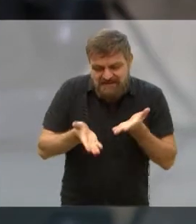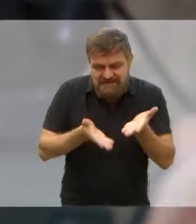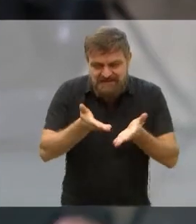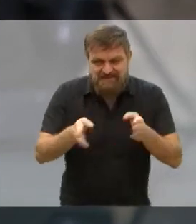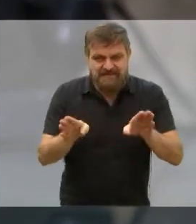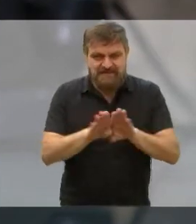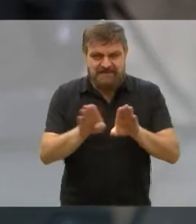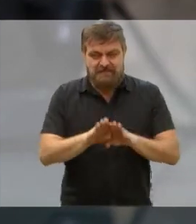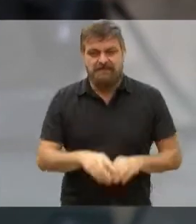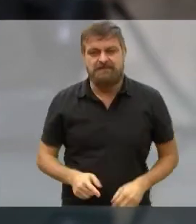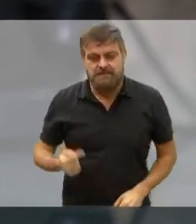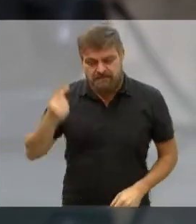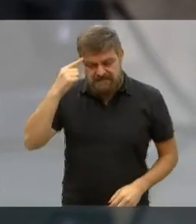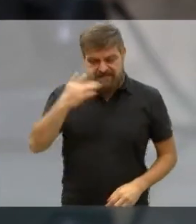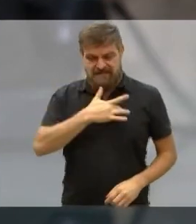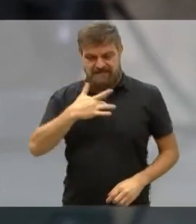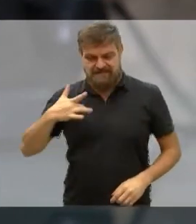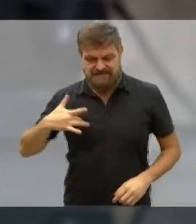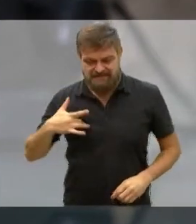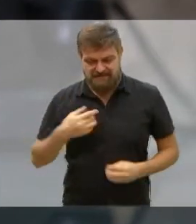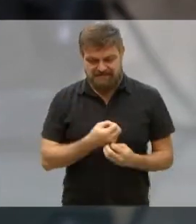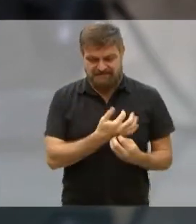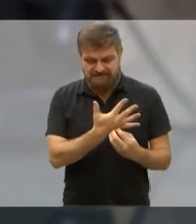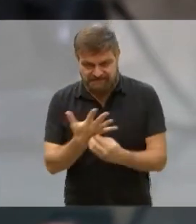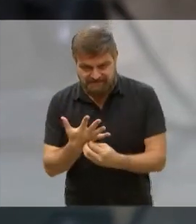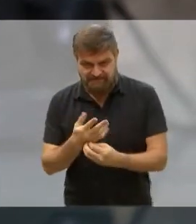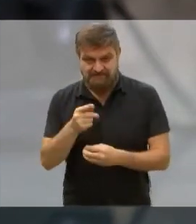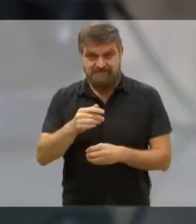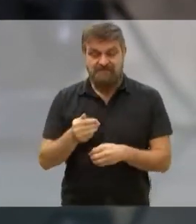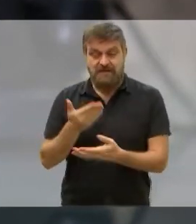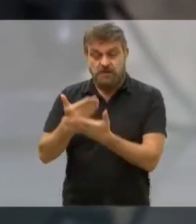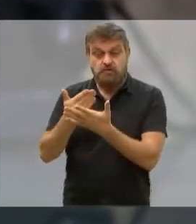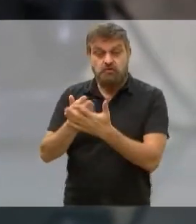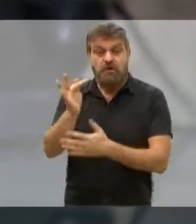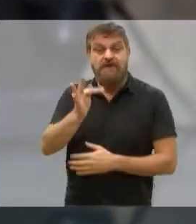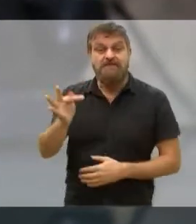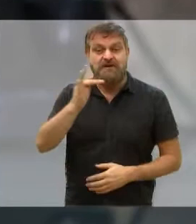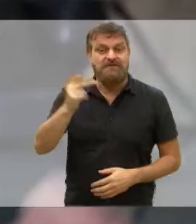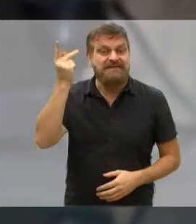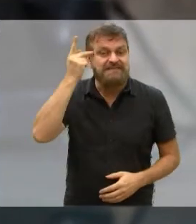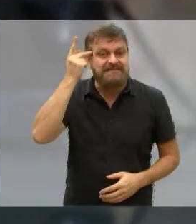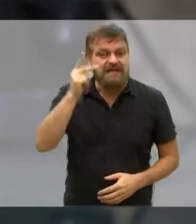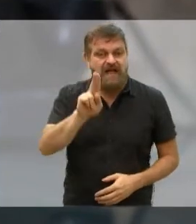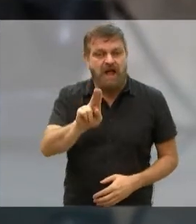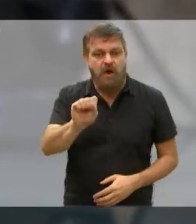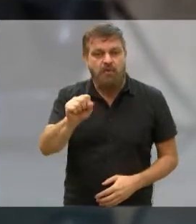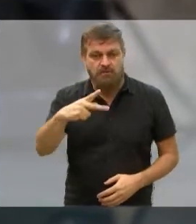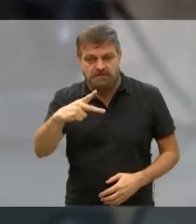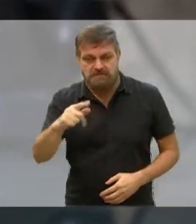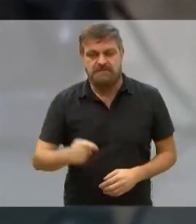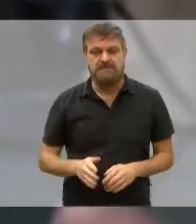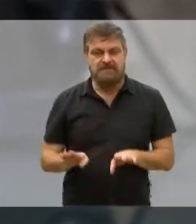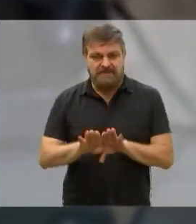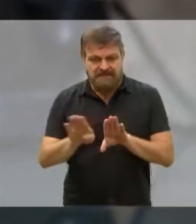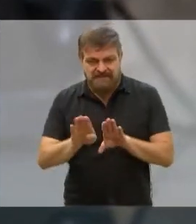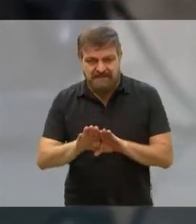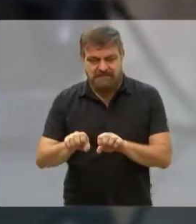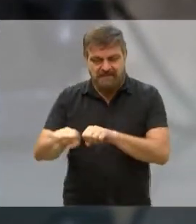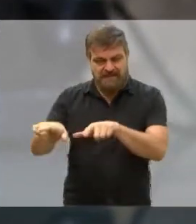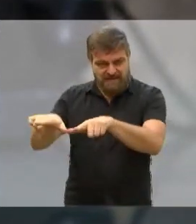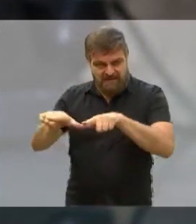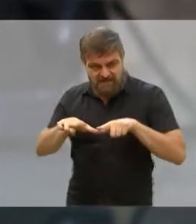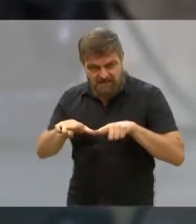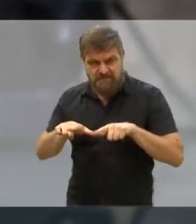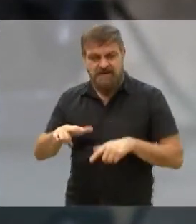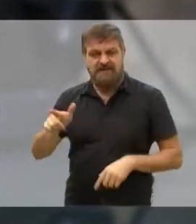terapêuticas, além de interfaces da arte e da saúde, fez isso pela USP. Então ela tem um conhecimento muito grande, é arte